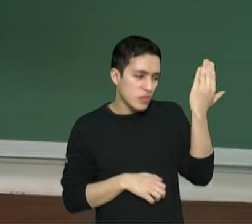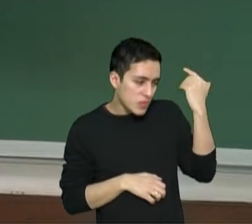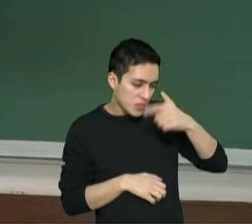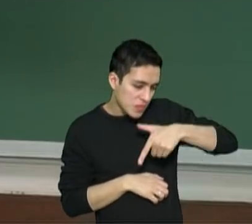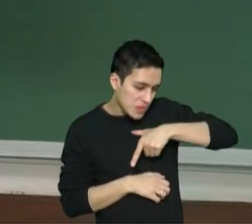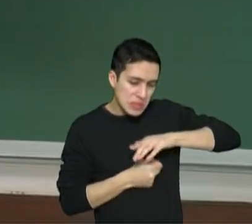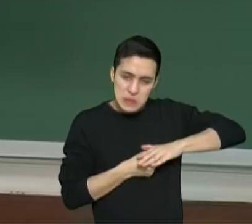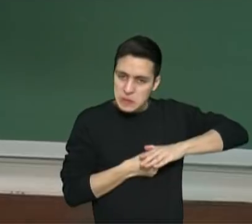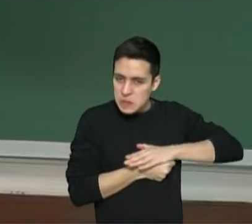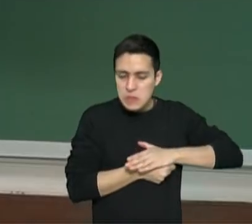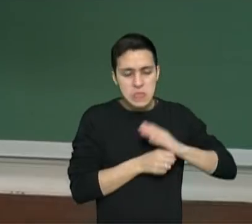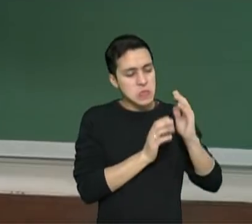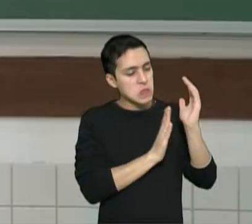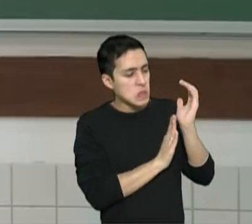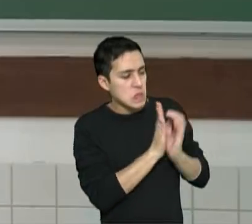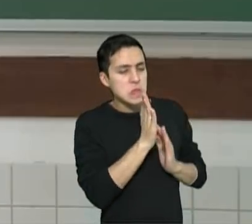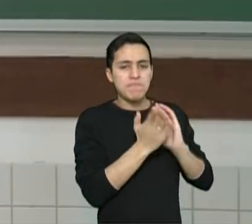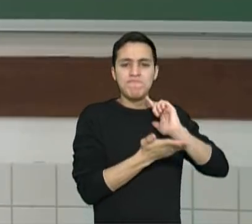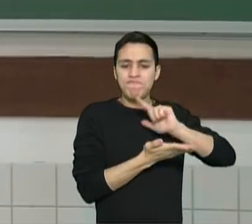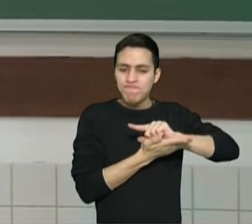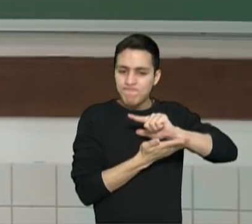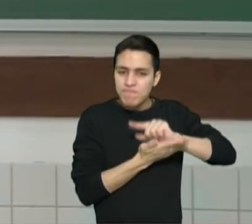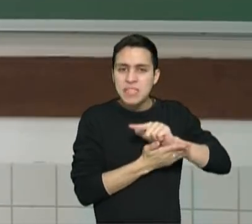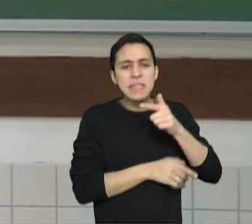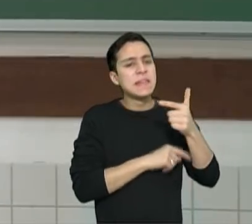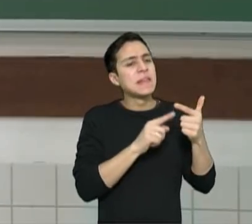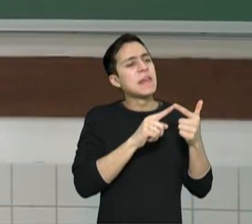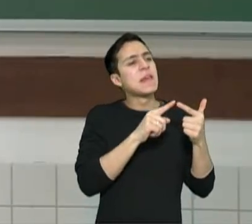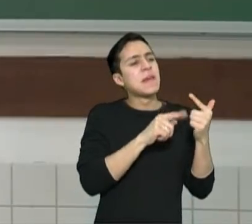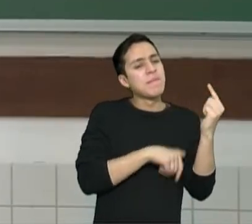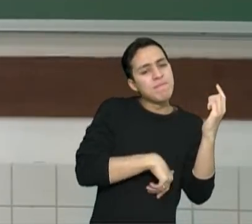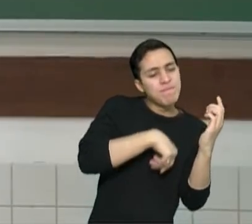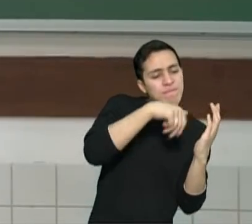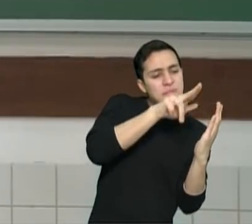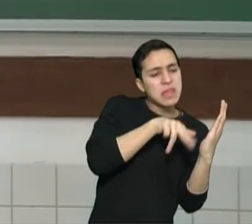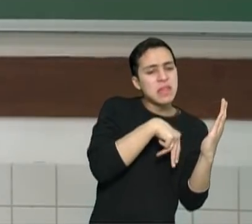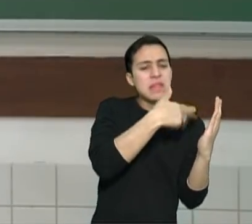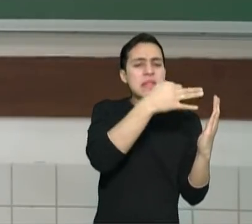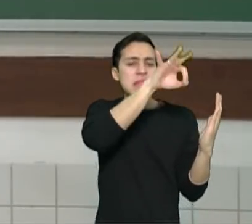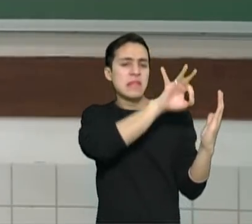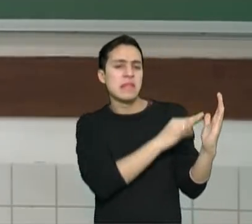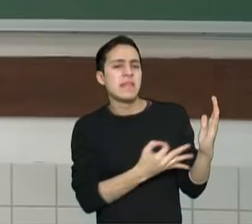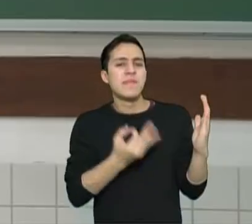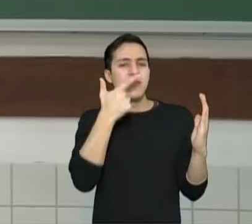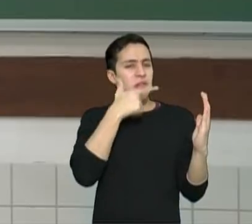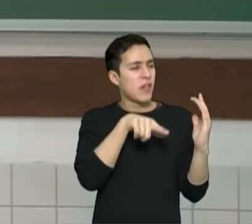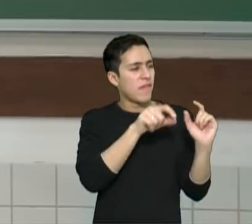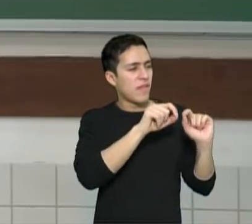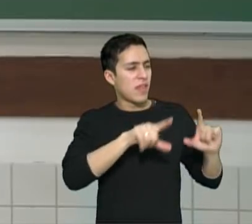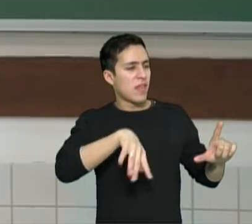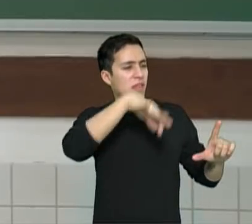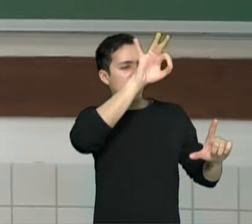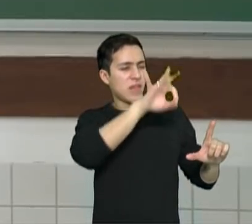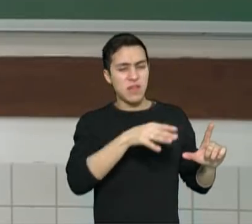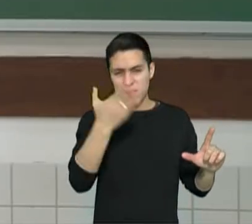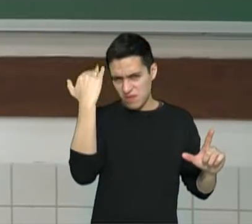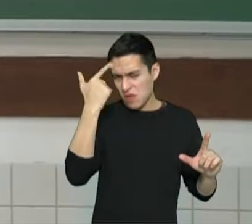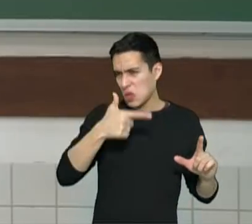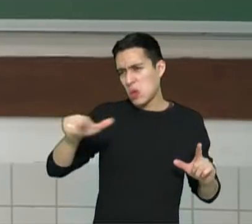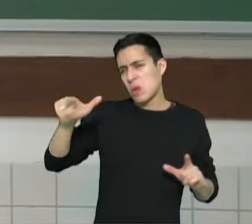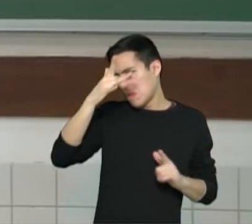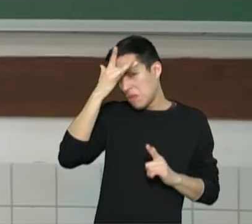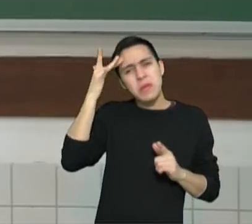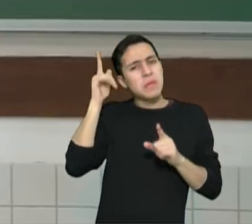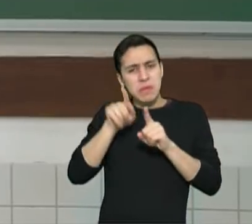cheia né, de tinta, papel, pincel, enfim, para poder fazer essas pinturas, né? Existiam outros artistas